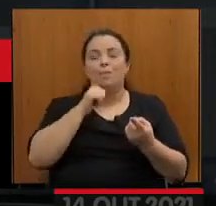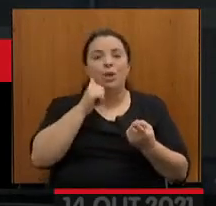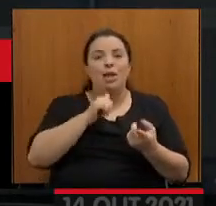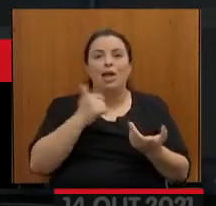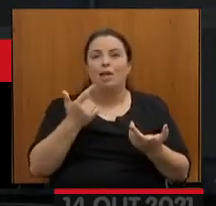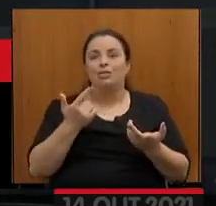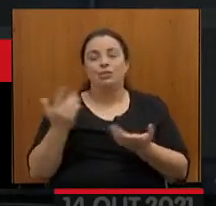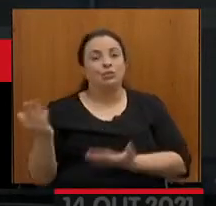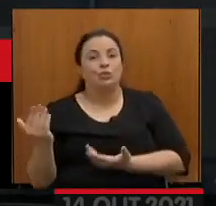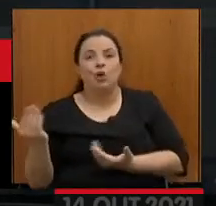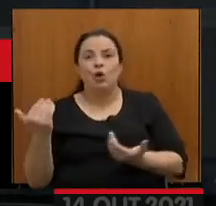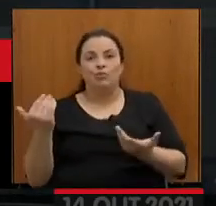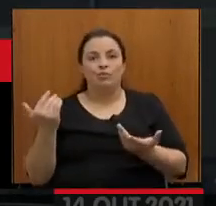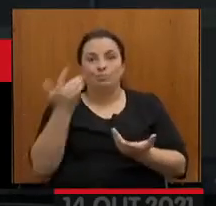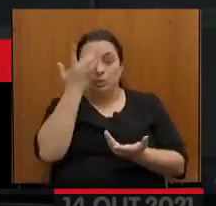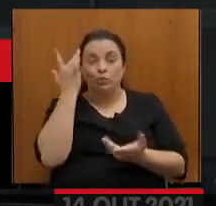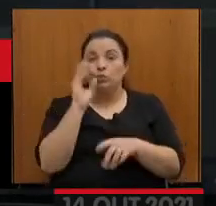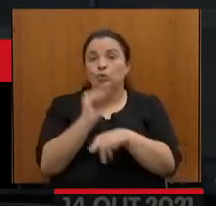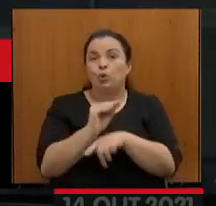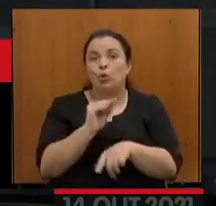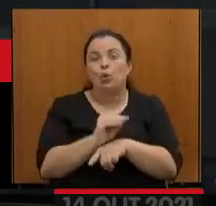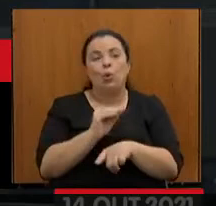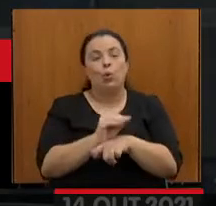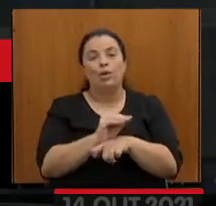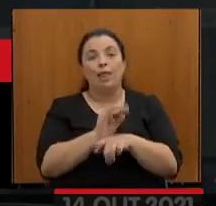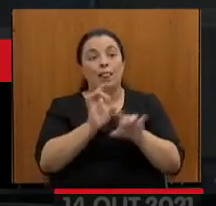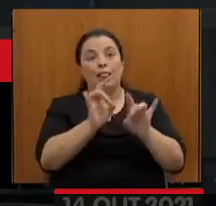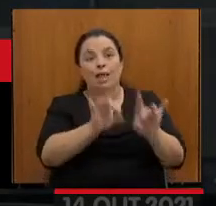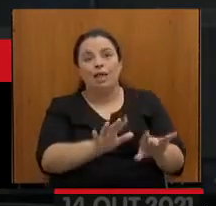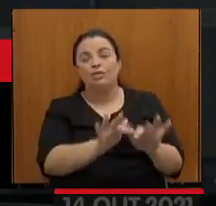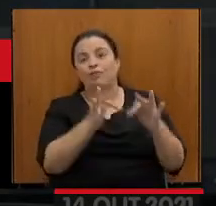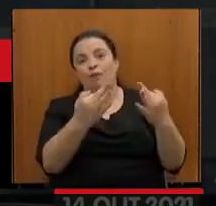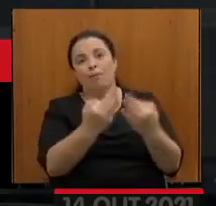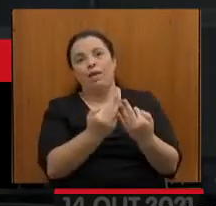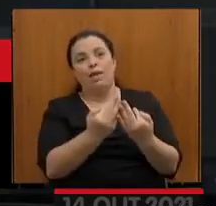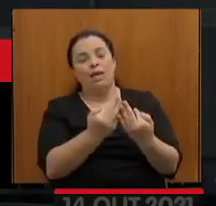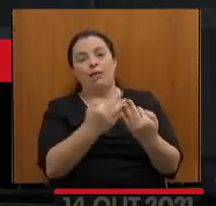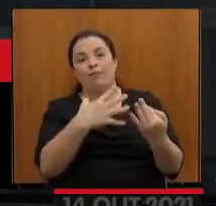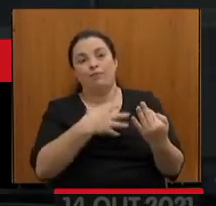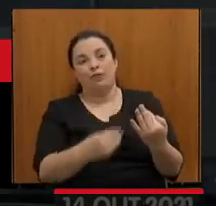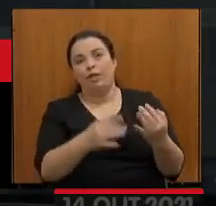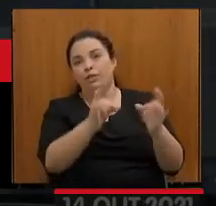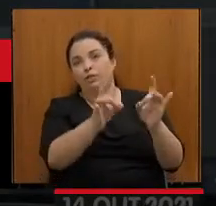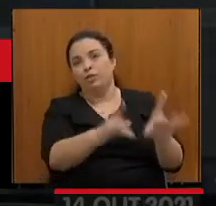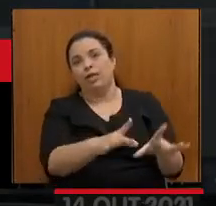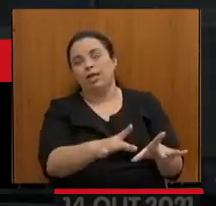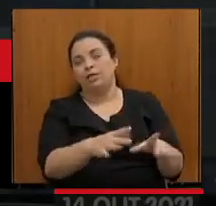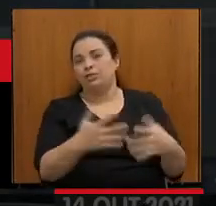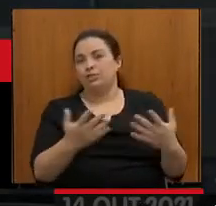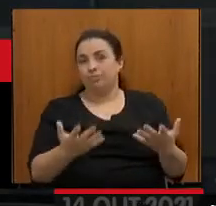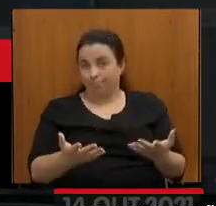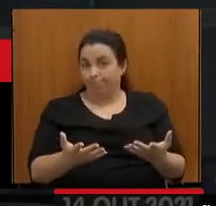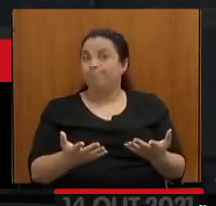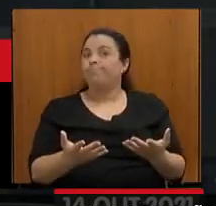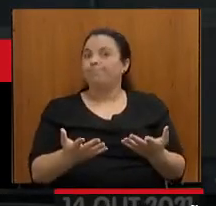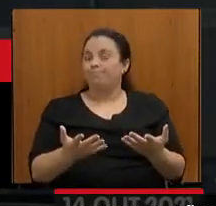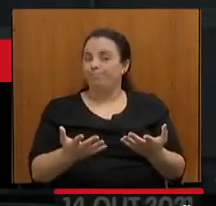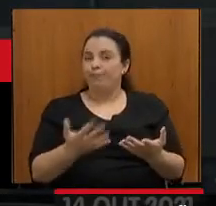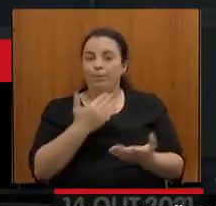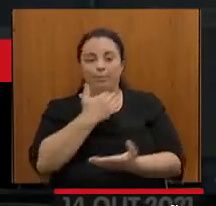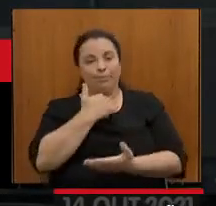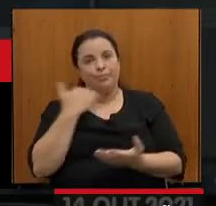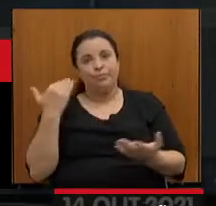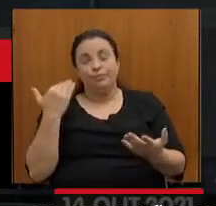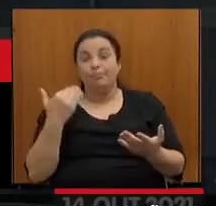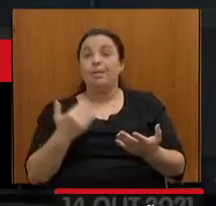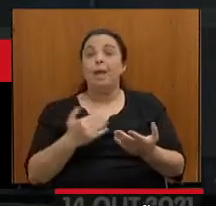cuidadoras, que deixam famílias, deixam seus filhos órfãos, e mais a morte de